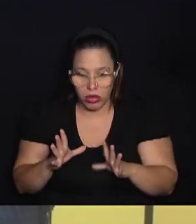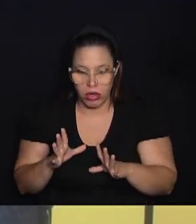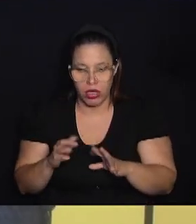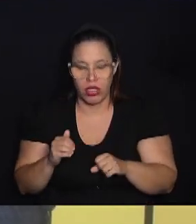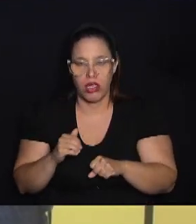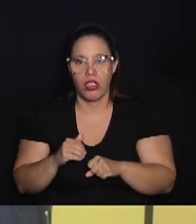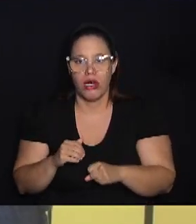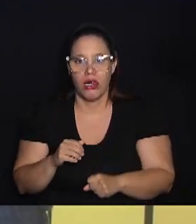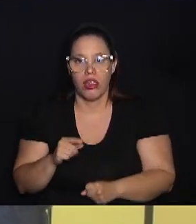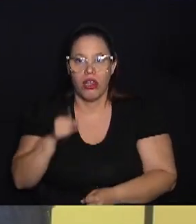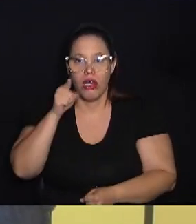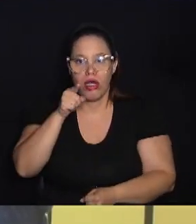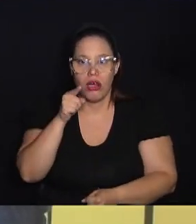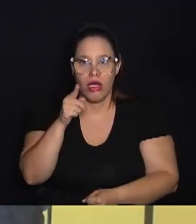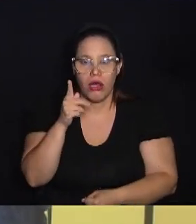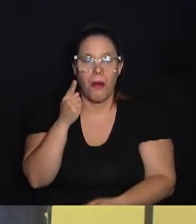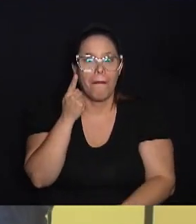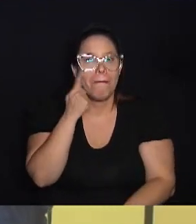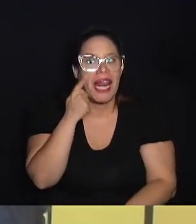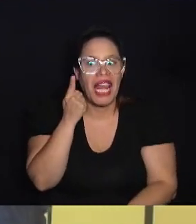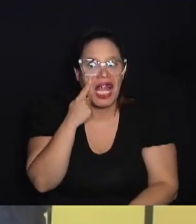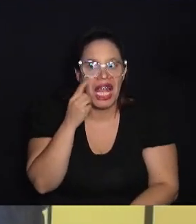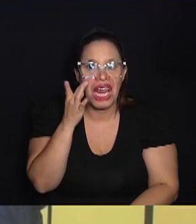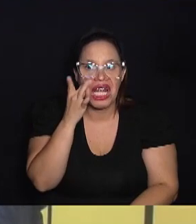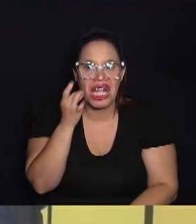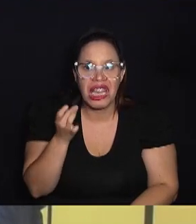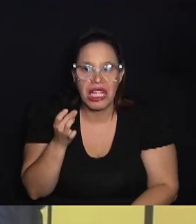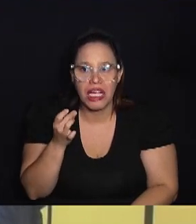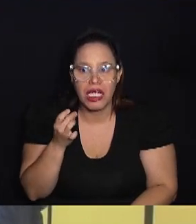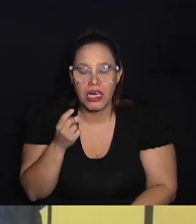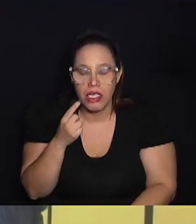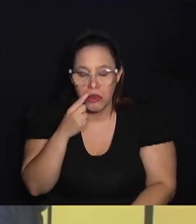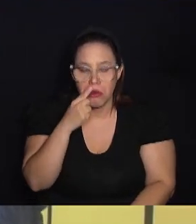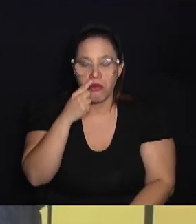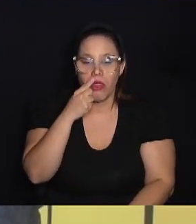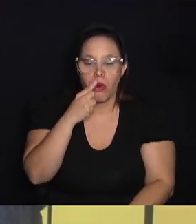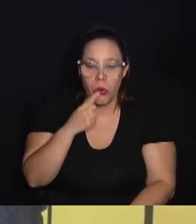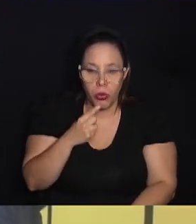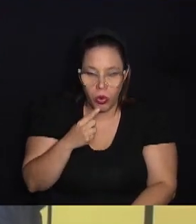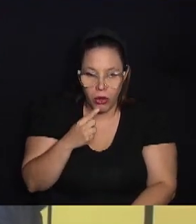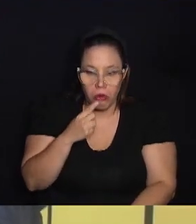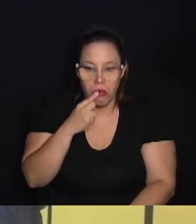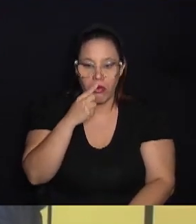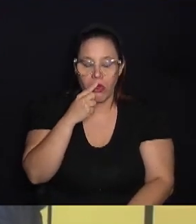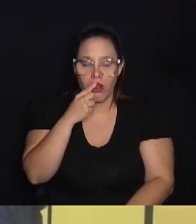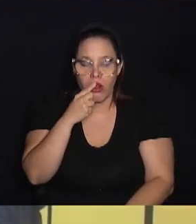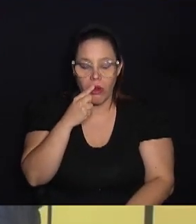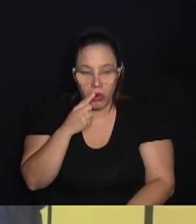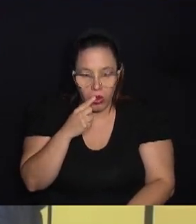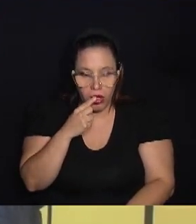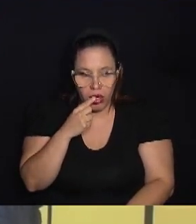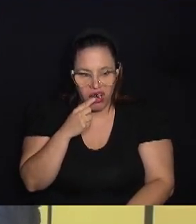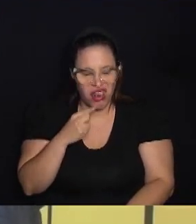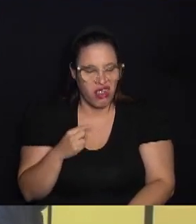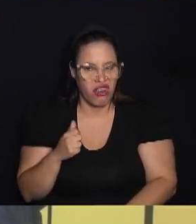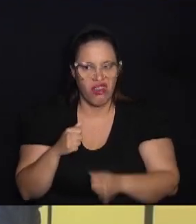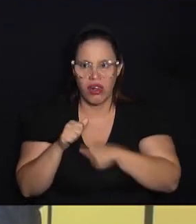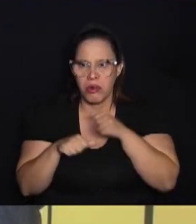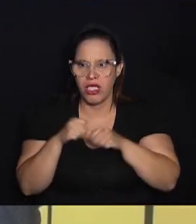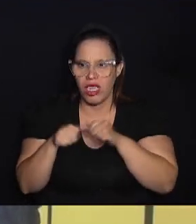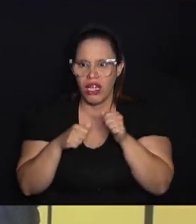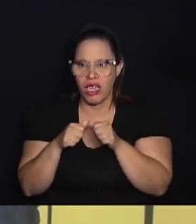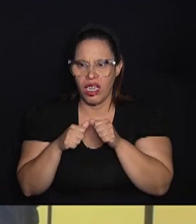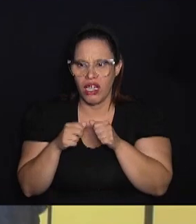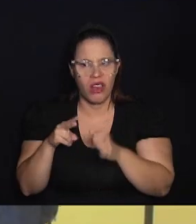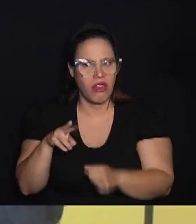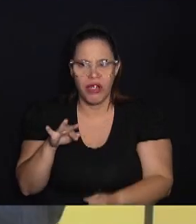eu falar para você presta atenção na sua respiração ela vai mudar o padrão ela não vai mais ficar natural então é o único sistema do